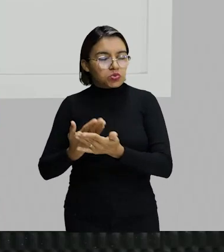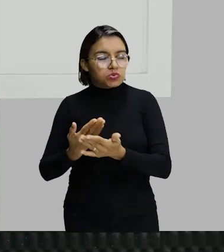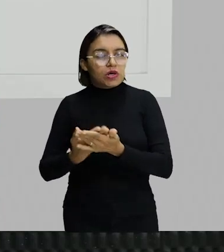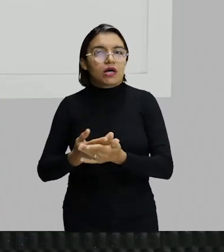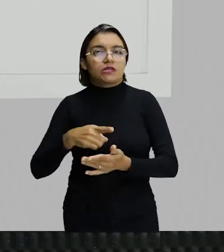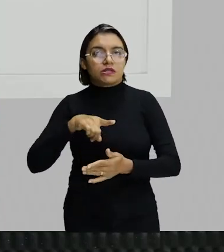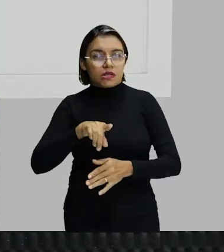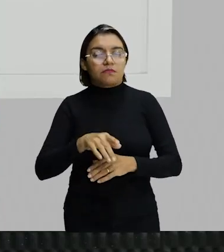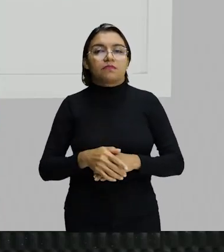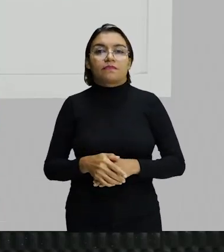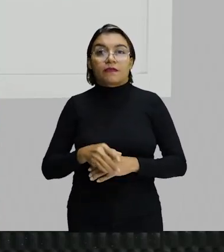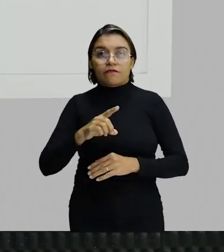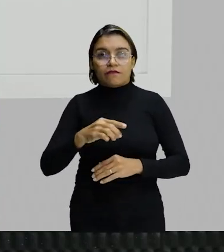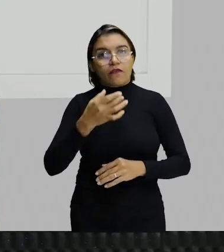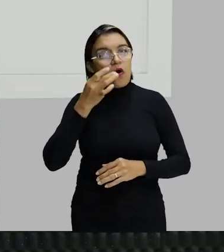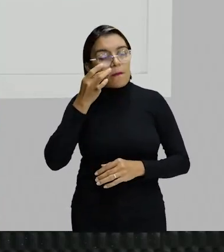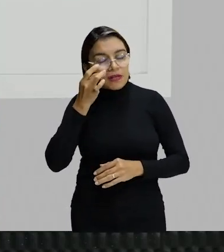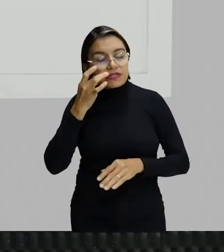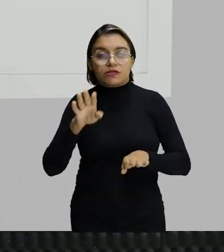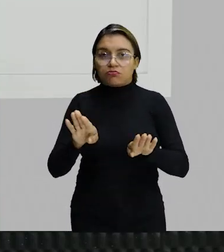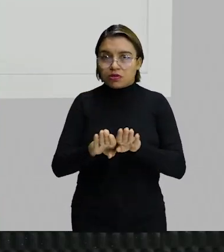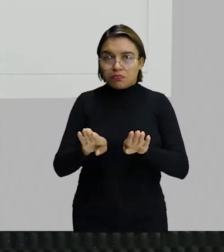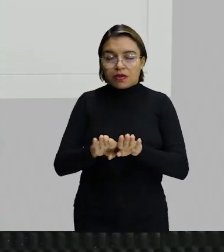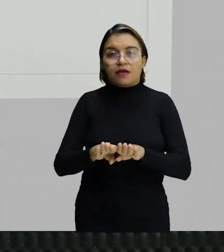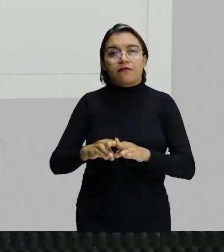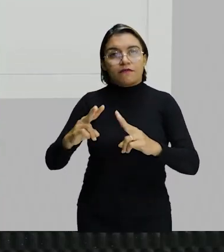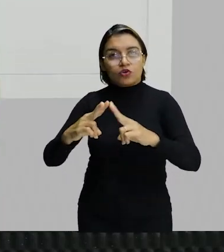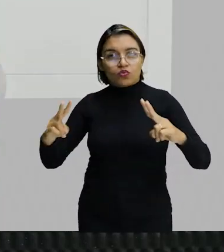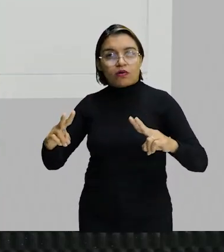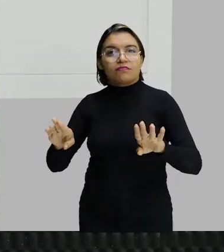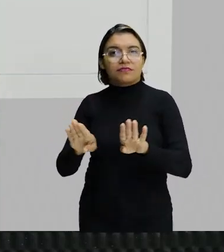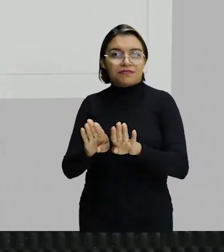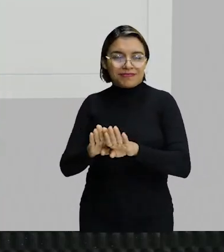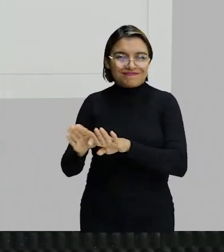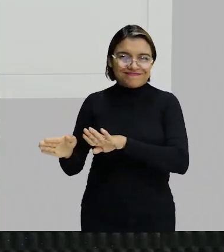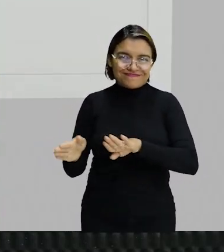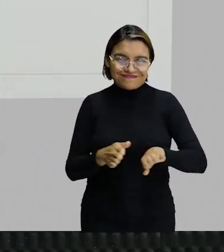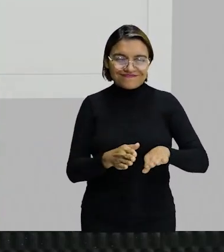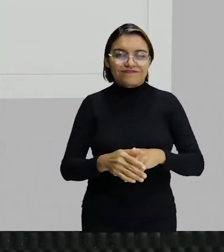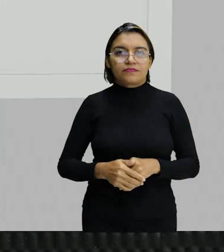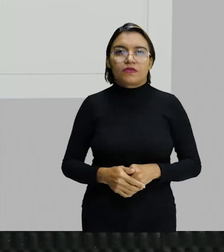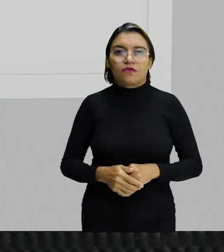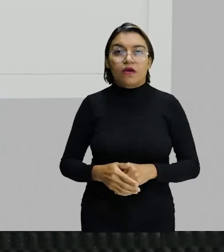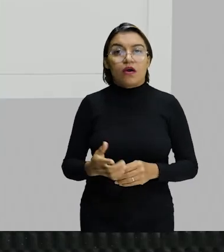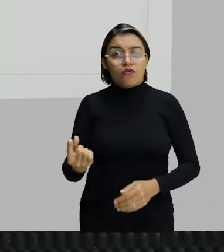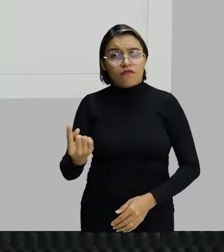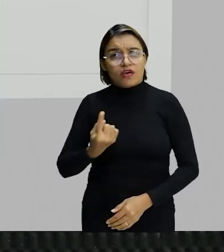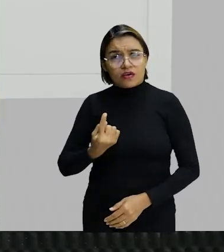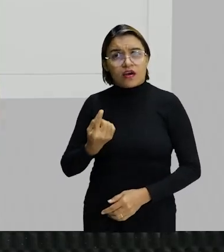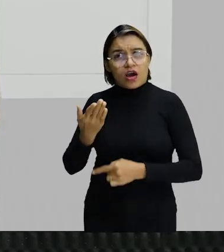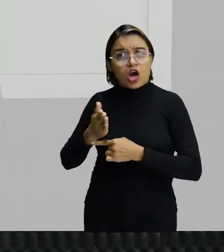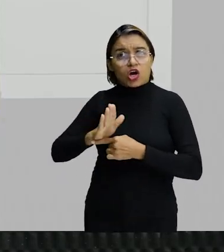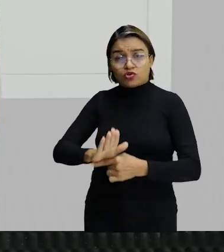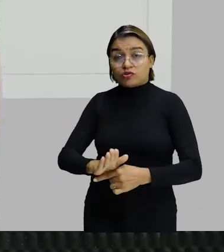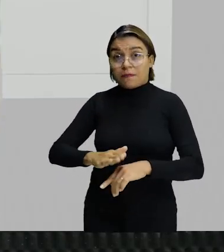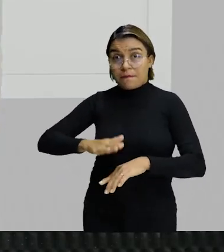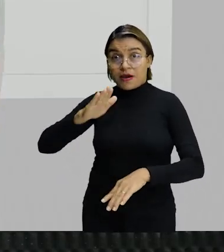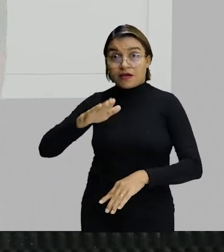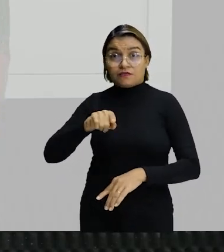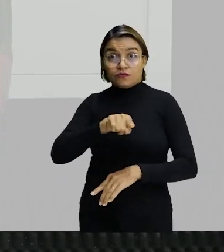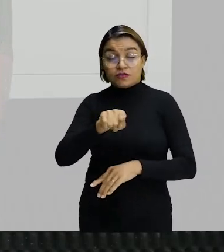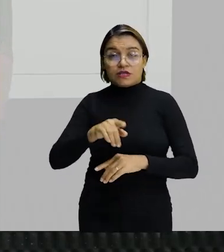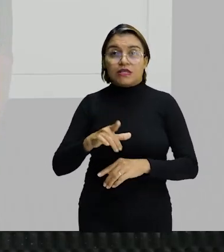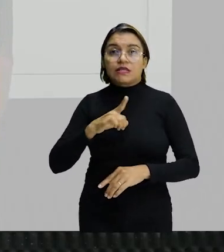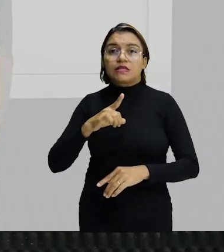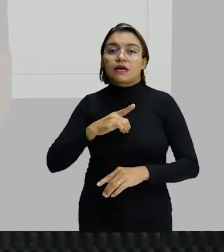forma presencial. A presença é importante. Então, para contribuir mais um pouquinho com isso, a gente tem aqui as